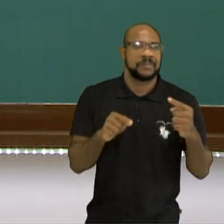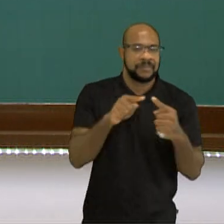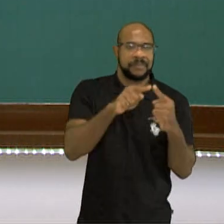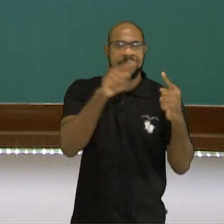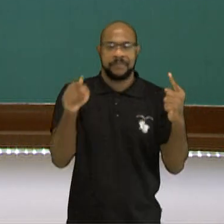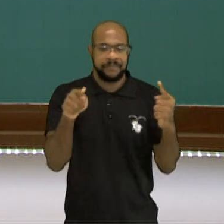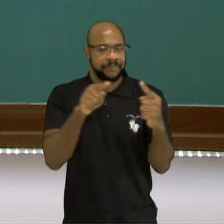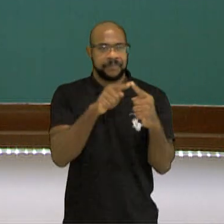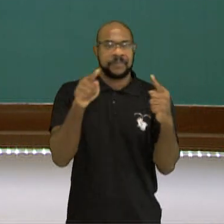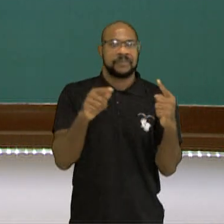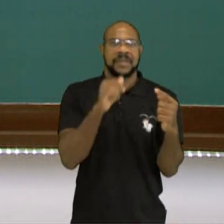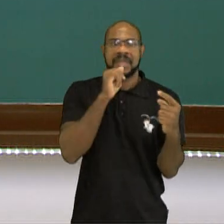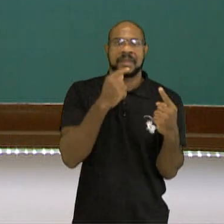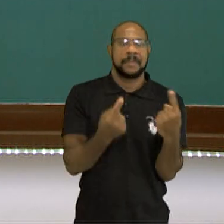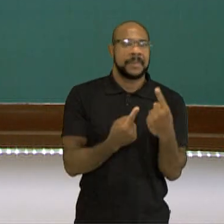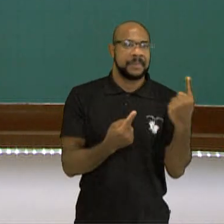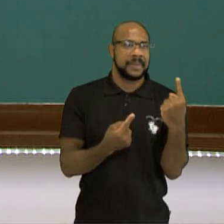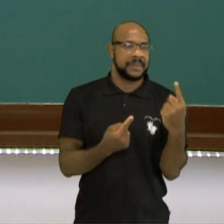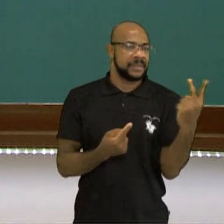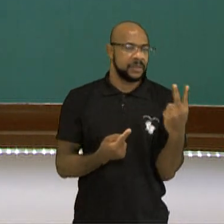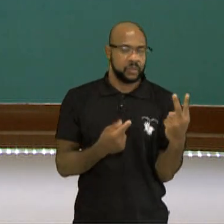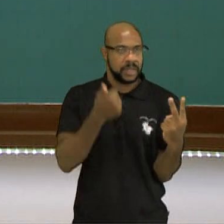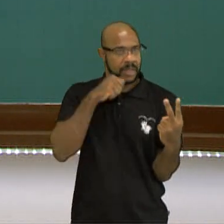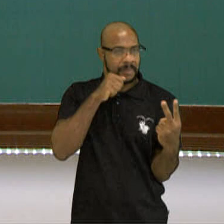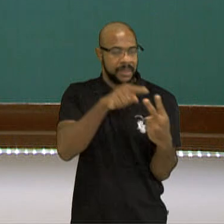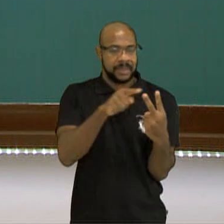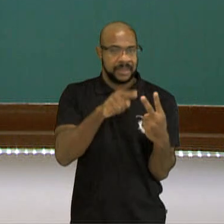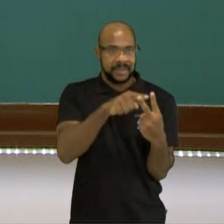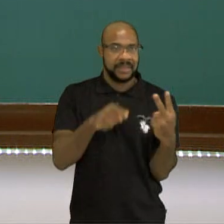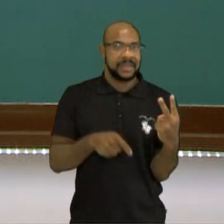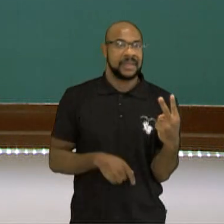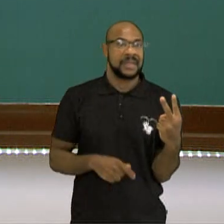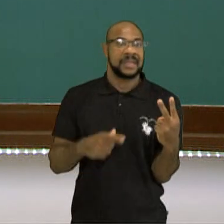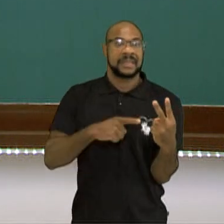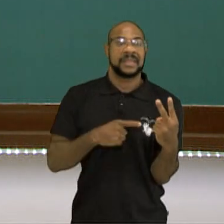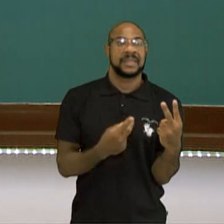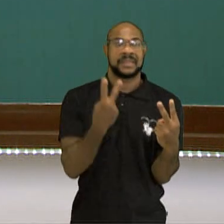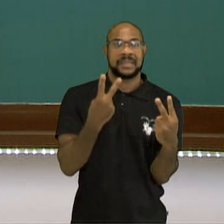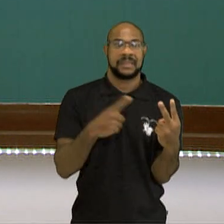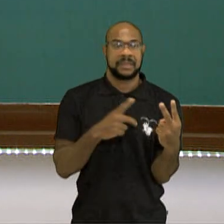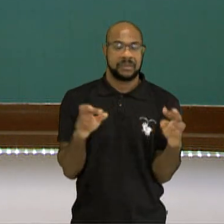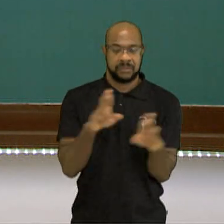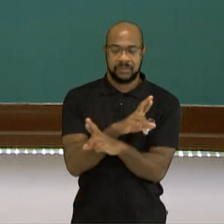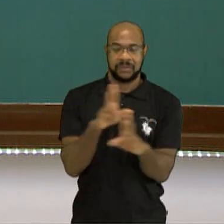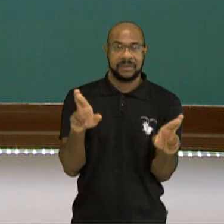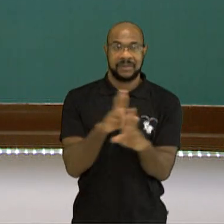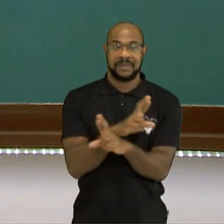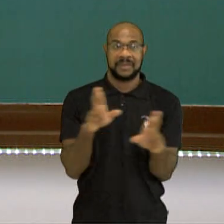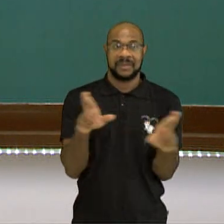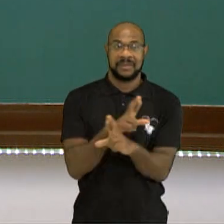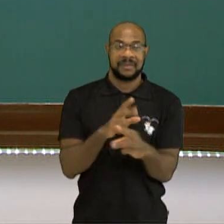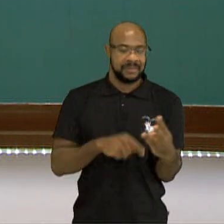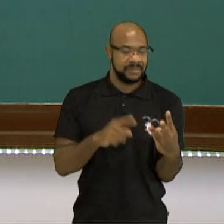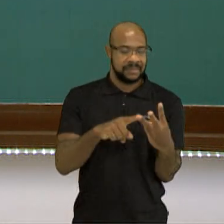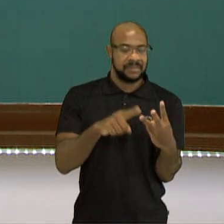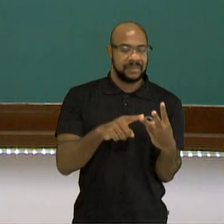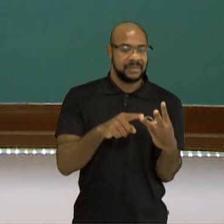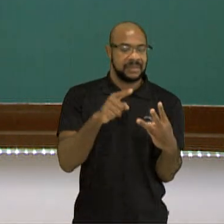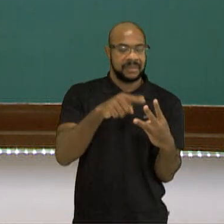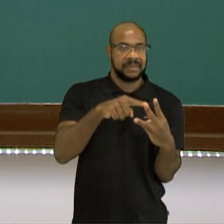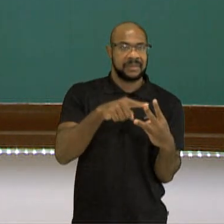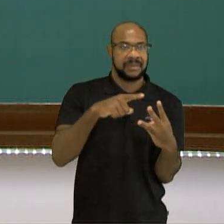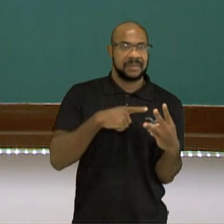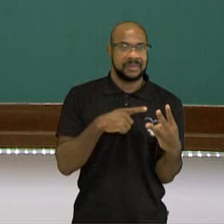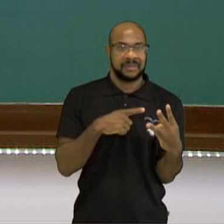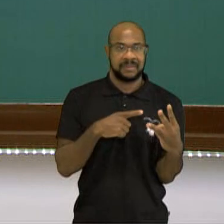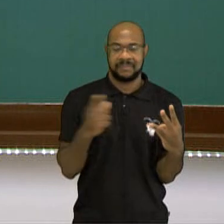dois, né? A primeira mãe e a segunda mãe, elas têm aqui as duas relações para os gêmeos e aqui 3 relações para os